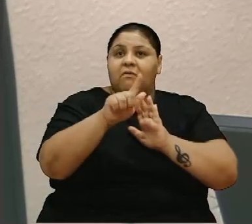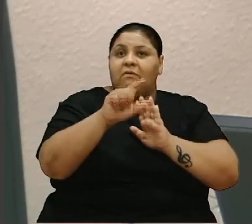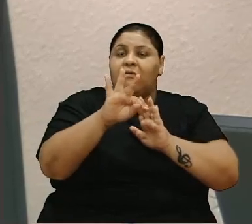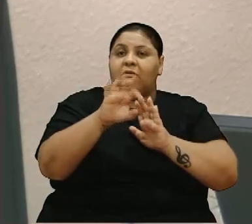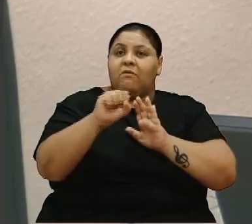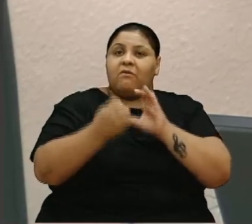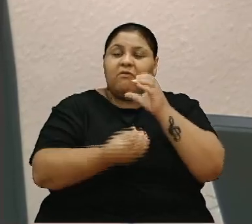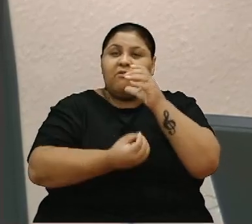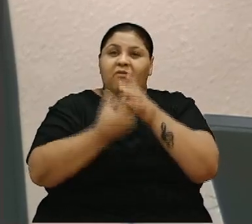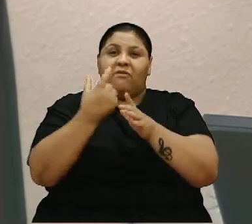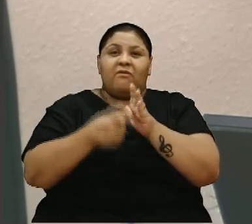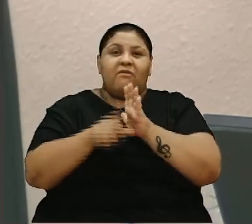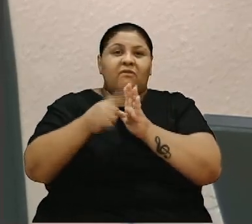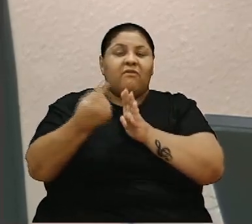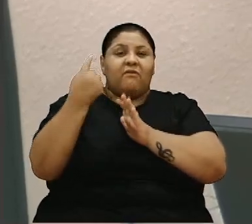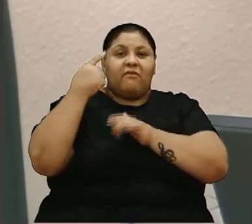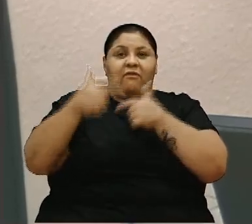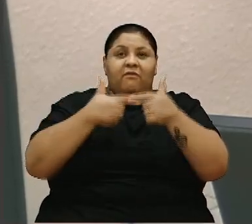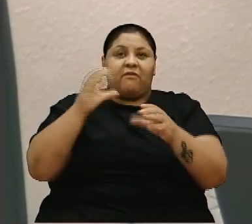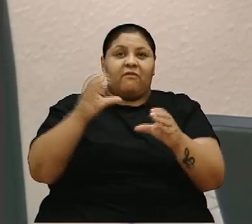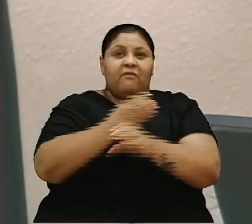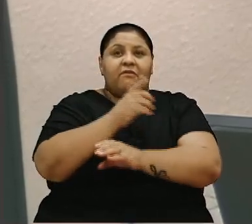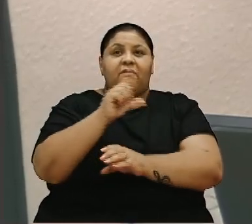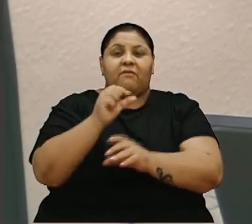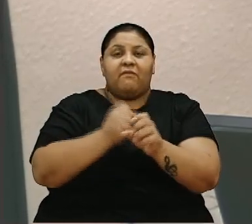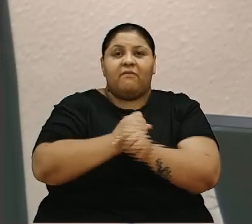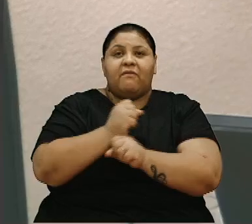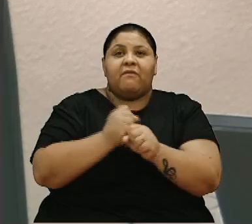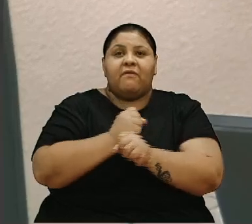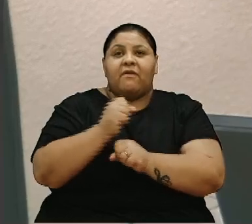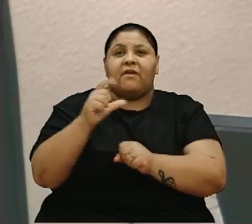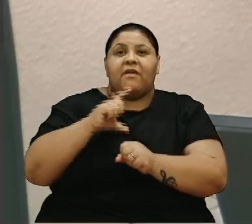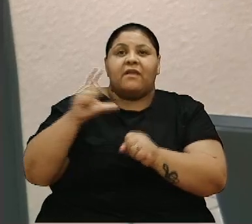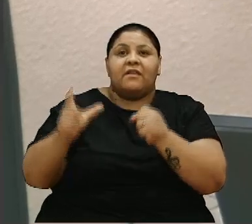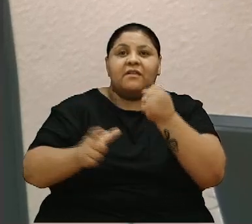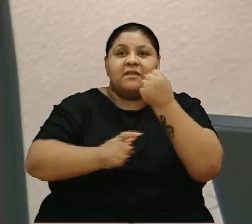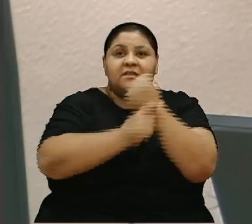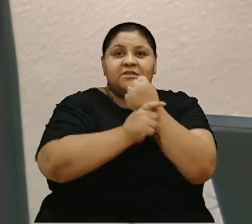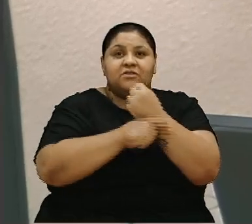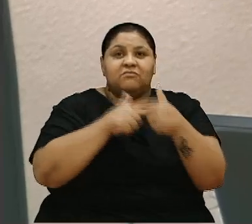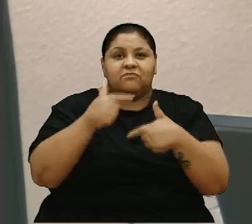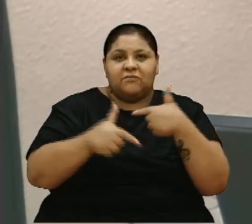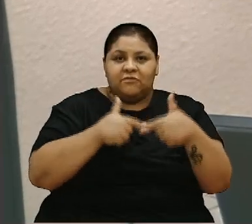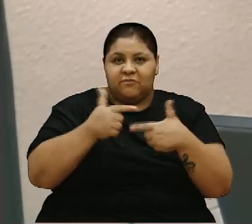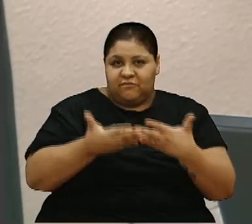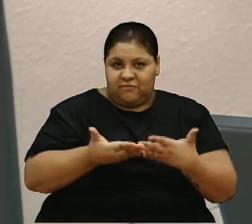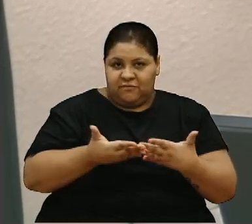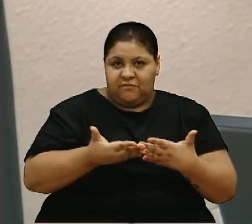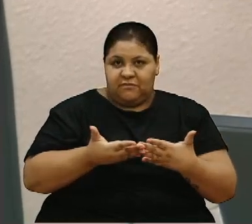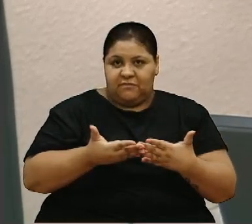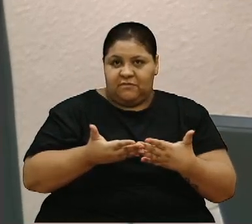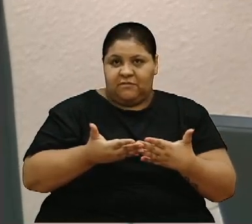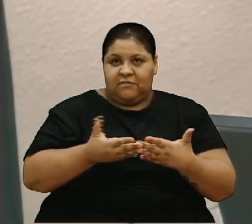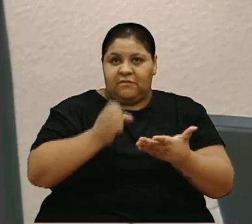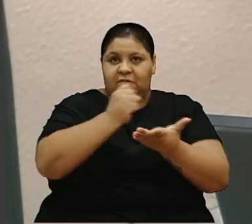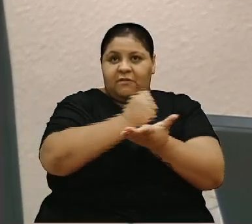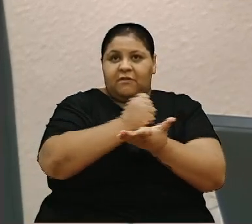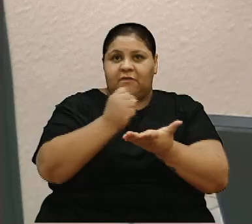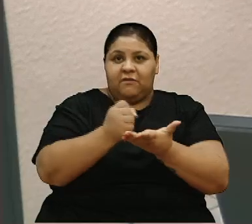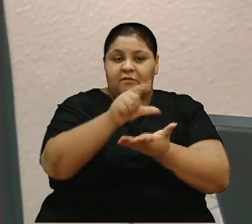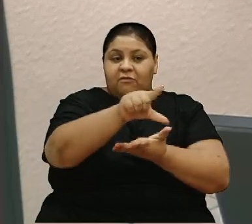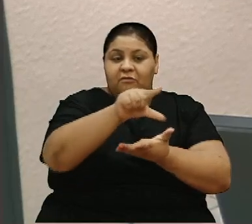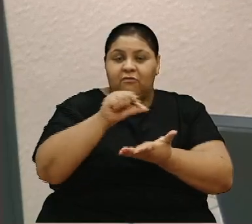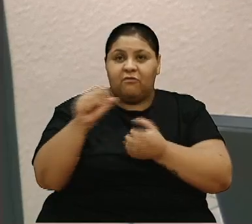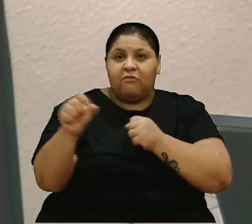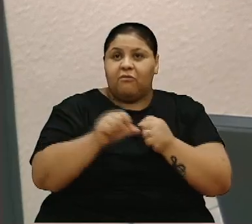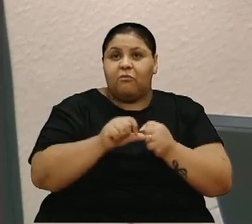porque anteriormente um trabalhador que completava 10 anos de emprego, ele tinha uma garantia de emprego. Então, tanto que quando a gente é contratado como seletista, a gente